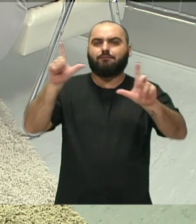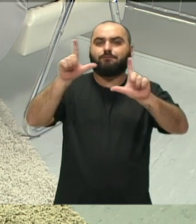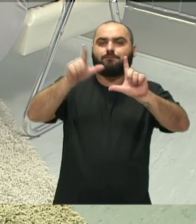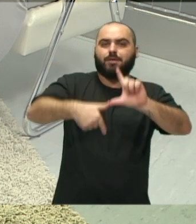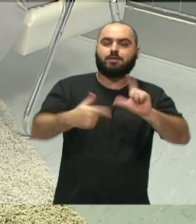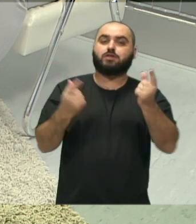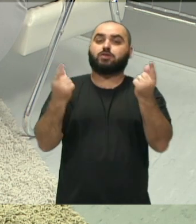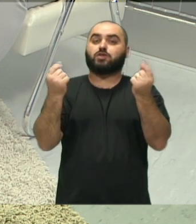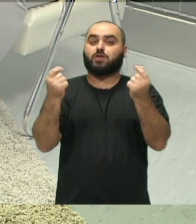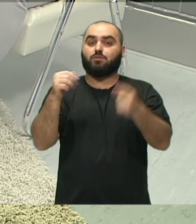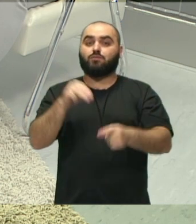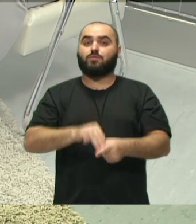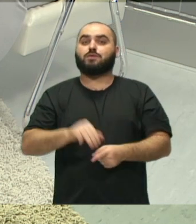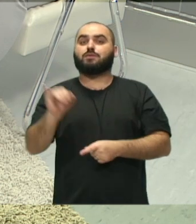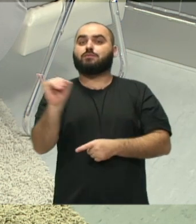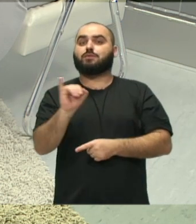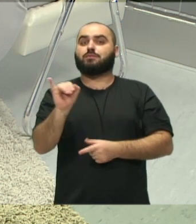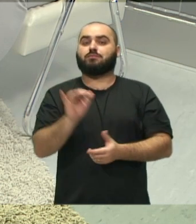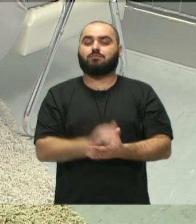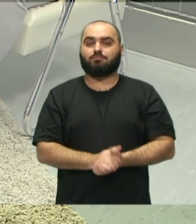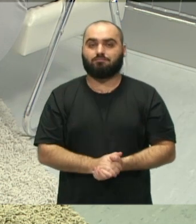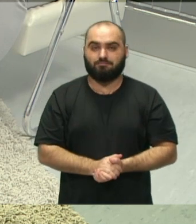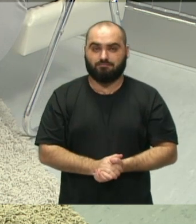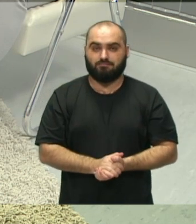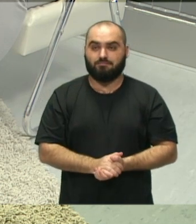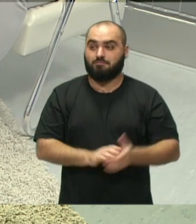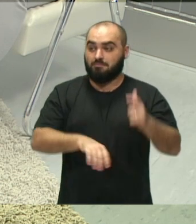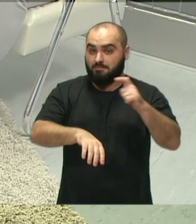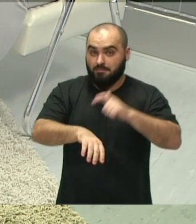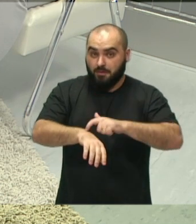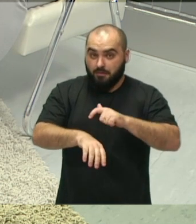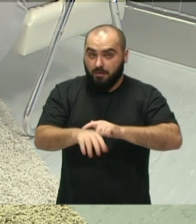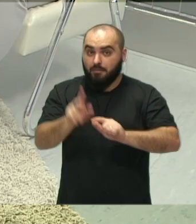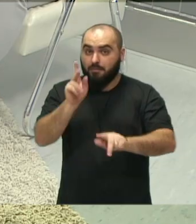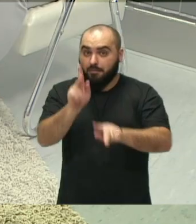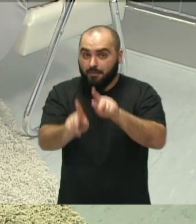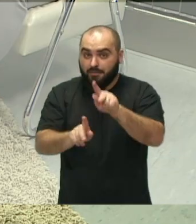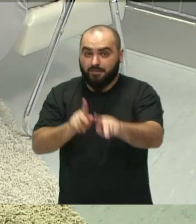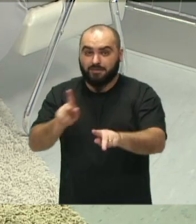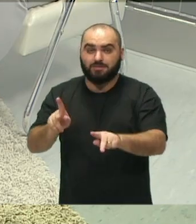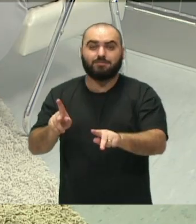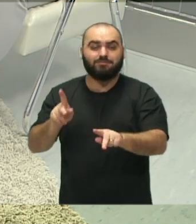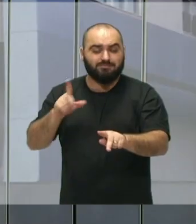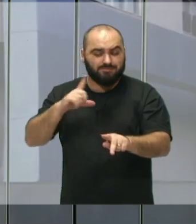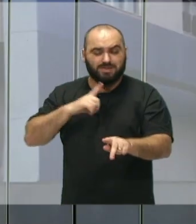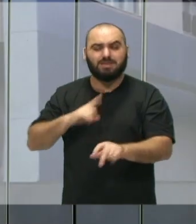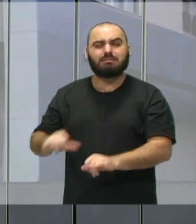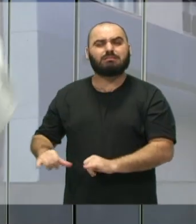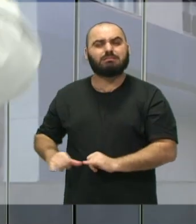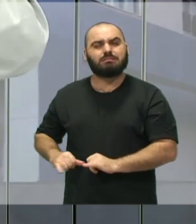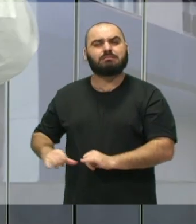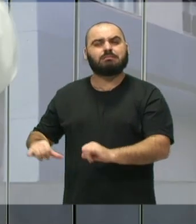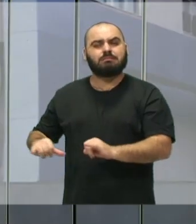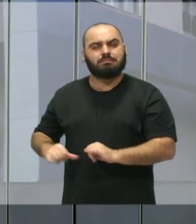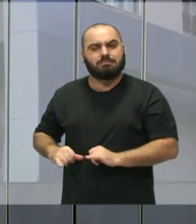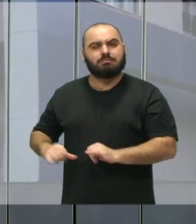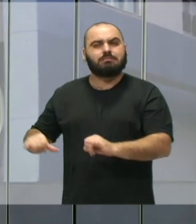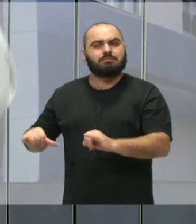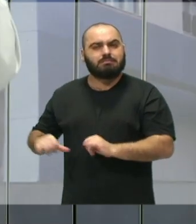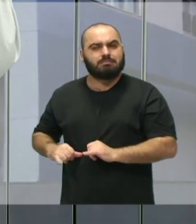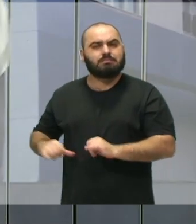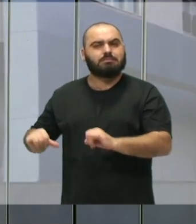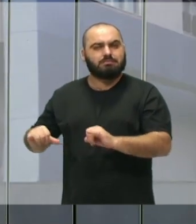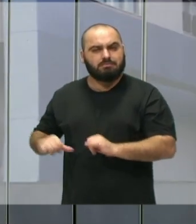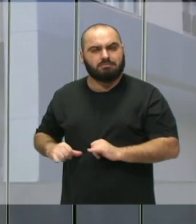dinheiro público. No momento em que a população estava numa situação de